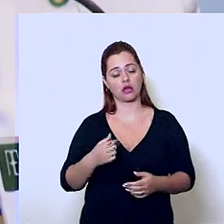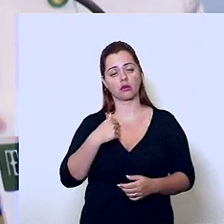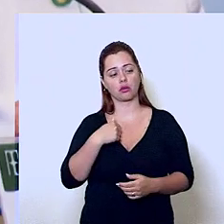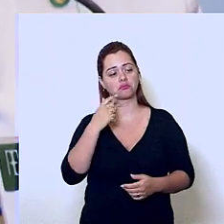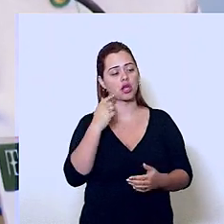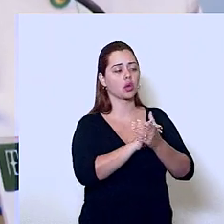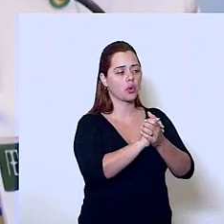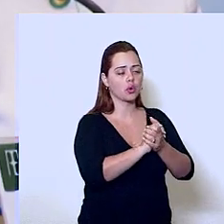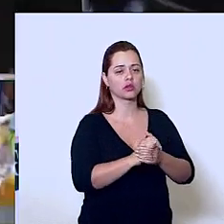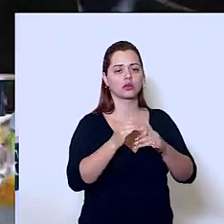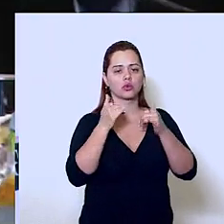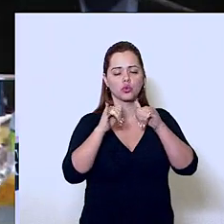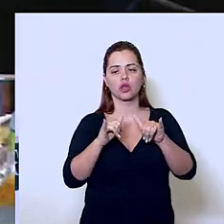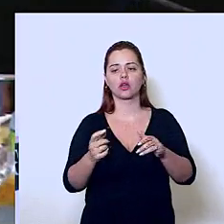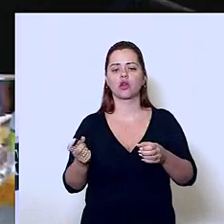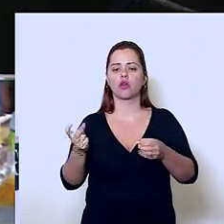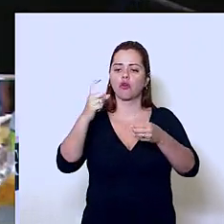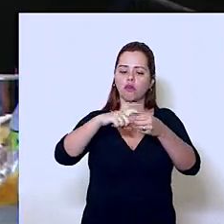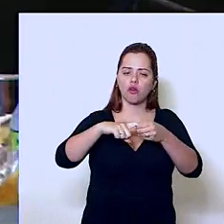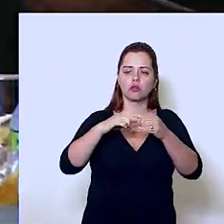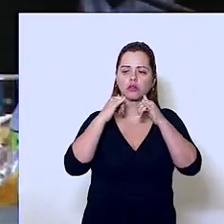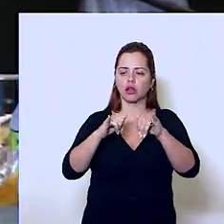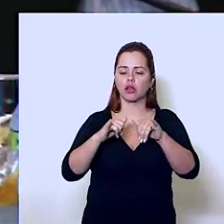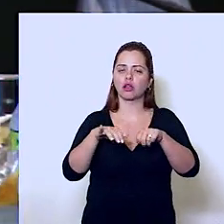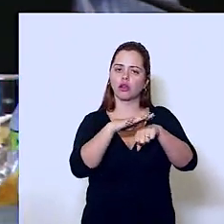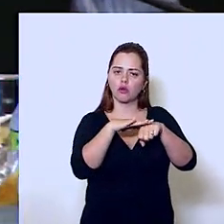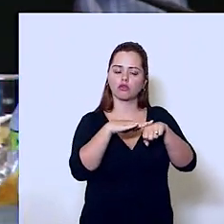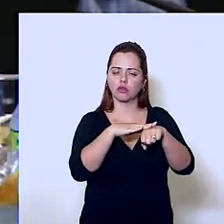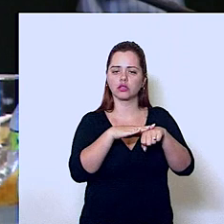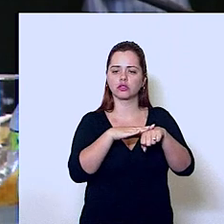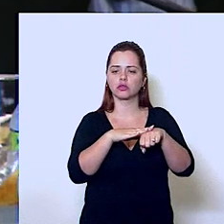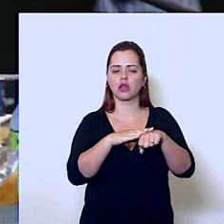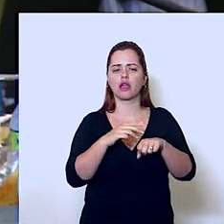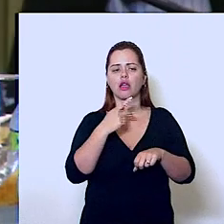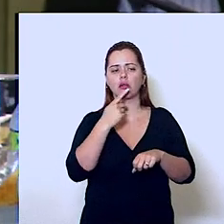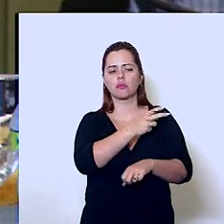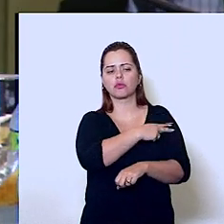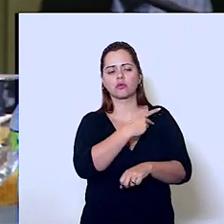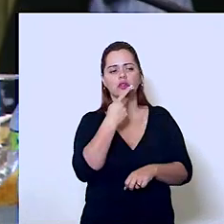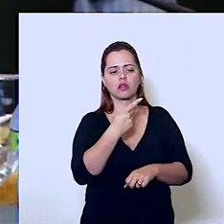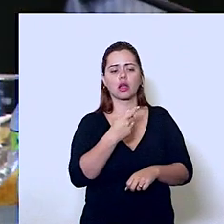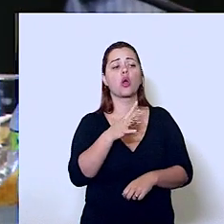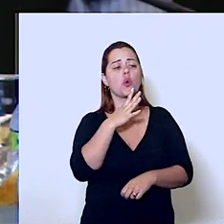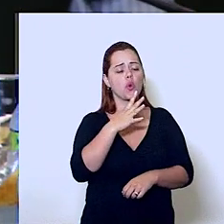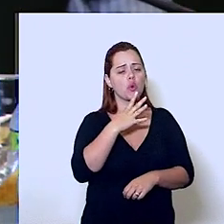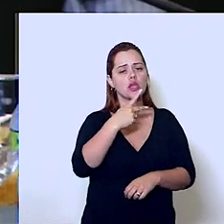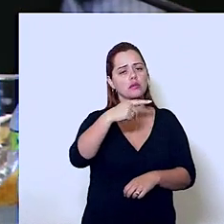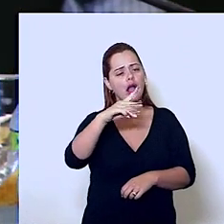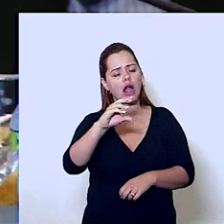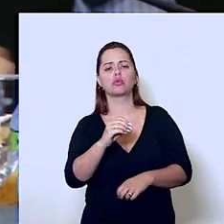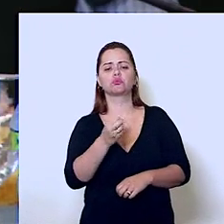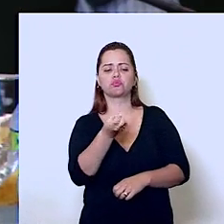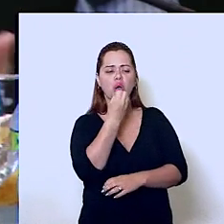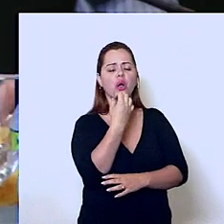jornal, converso lá com o meu editor, Noênio Spínola. Ele diz, não, eu conheço o Paulo Tarso, ele é muito bom. Eu